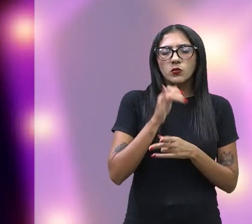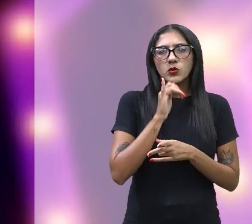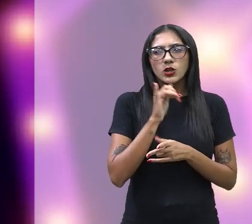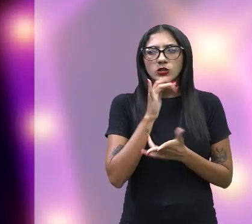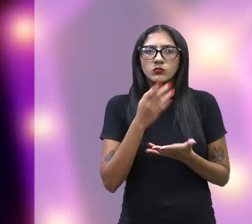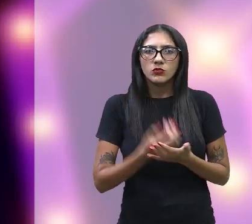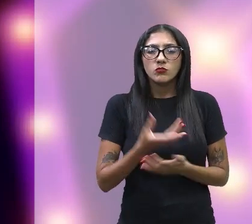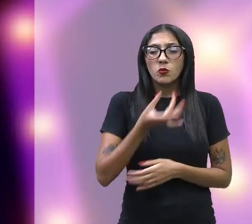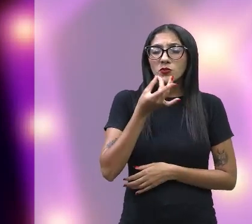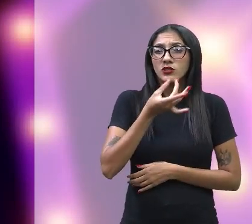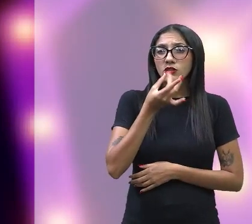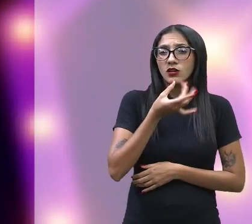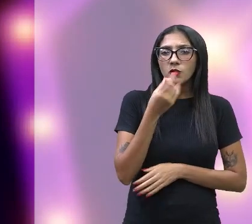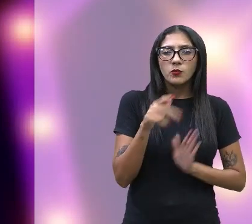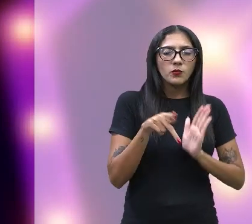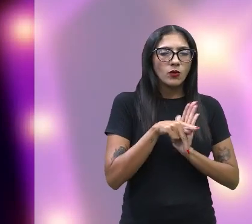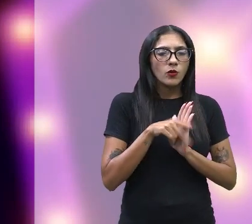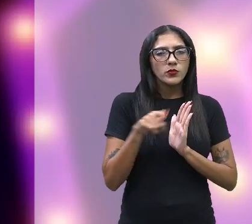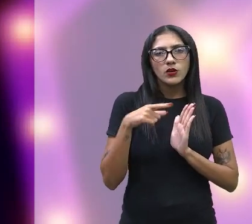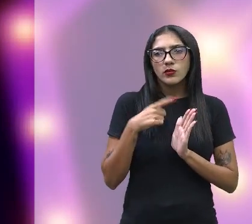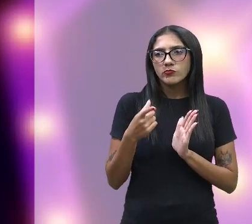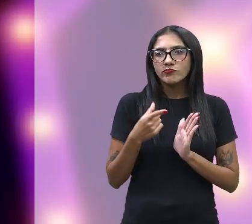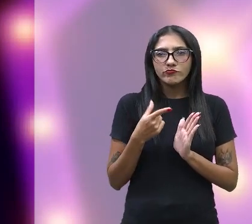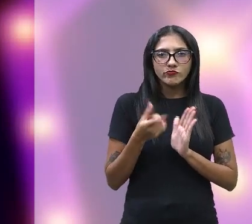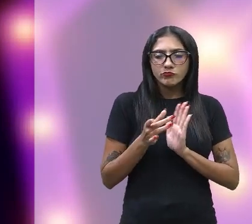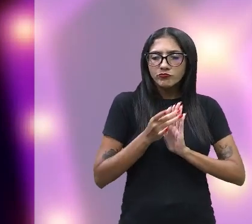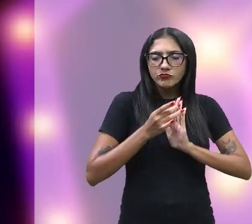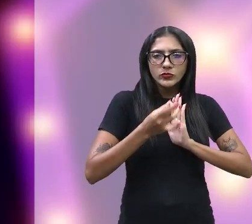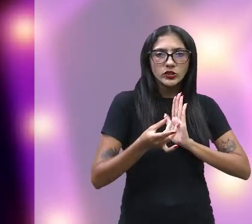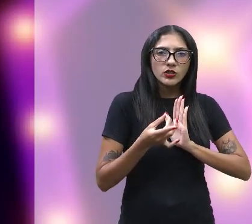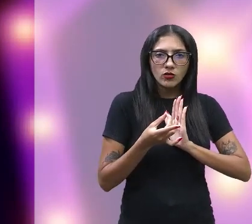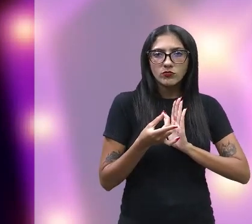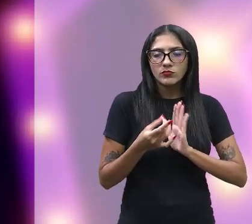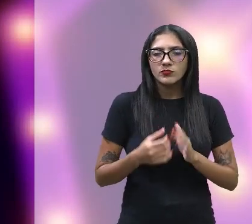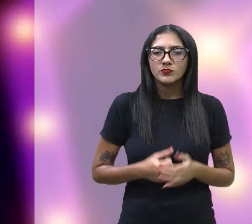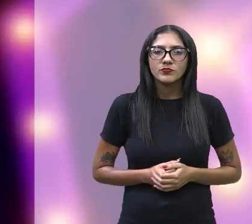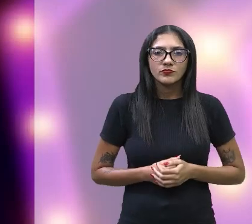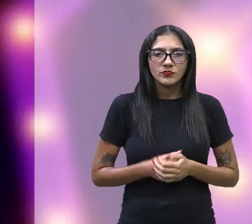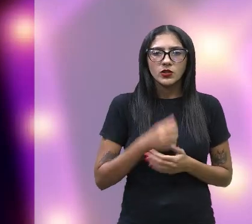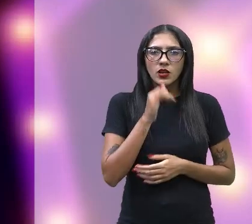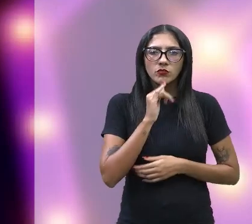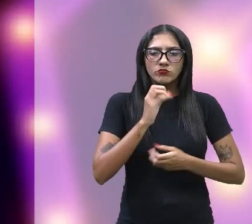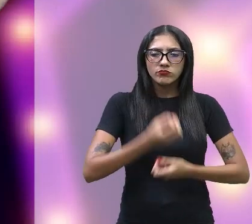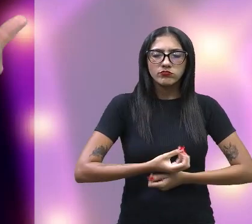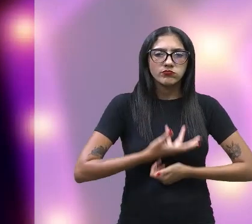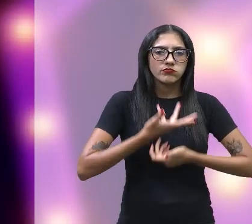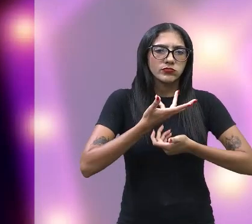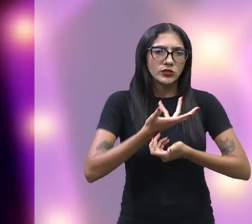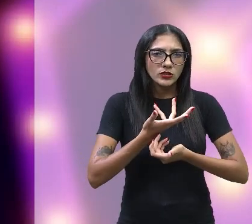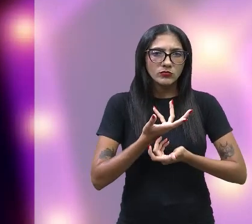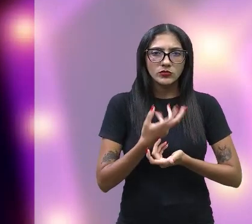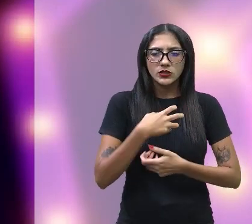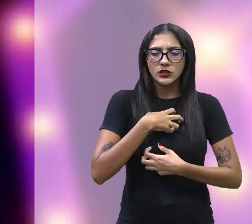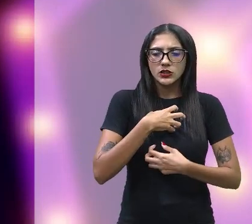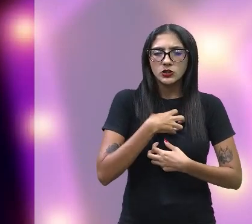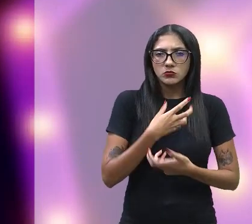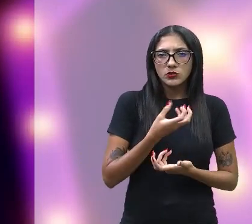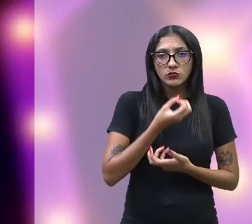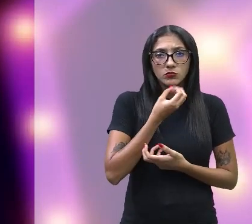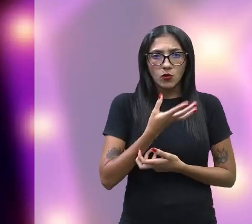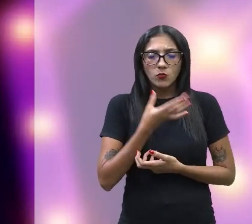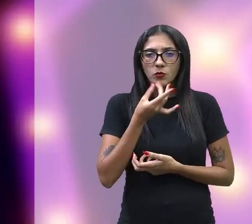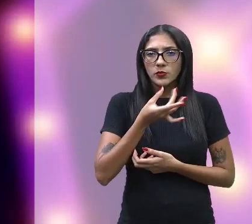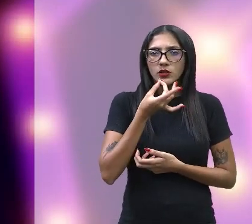denúncias, críticas, é um grito social. Seja uma manifestação, uma propagação do bem, certo?